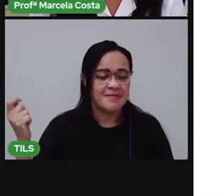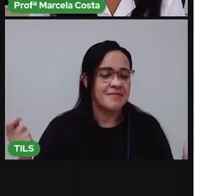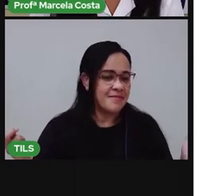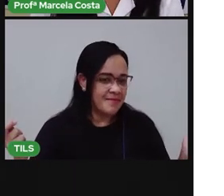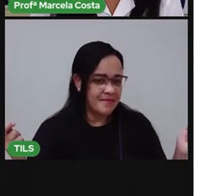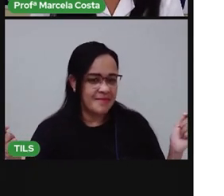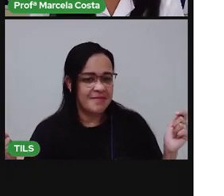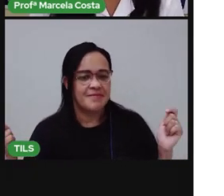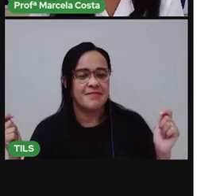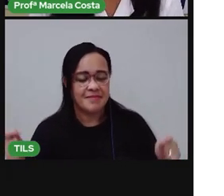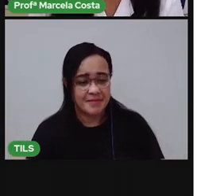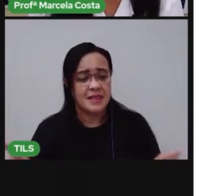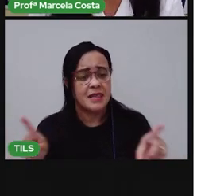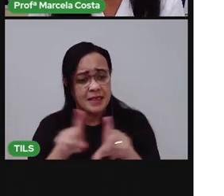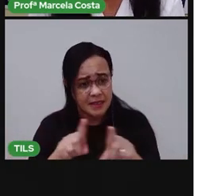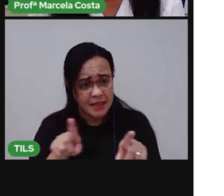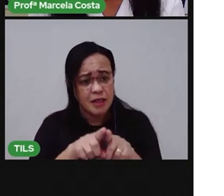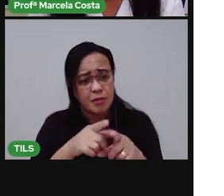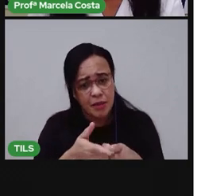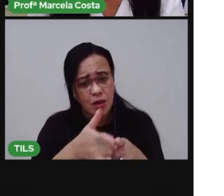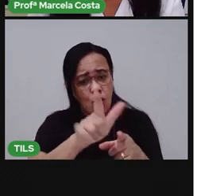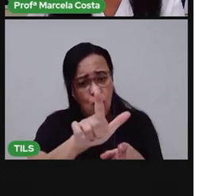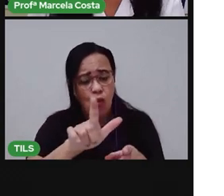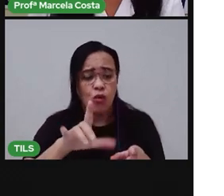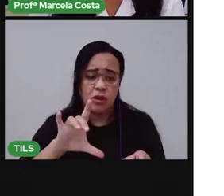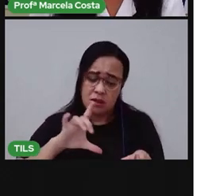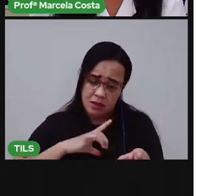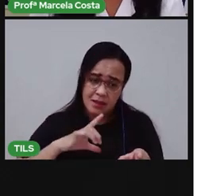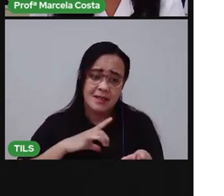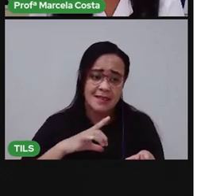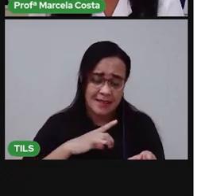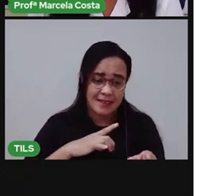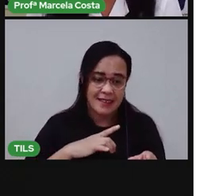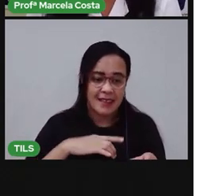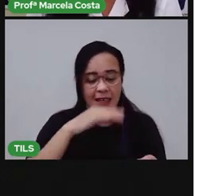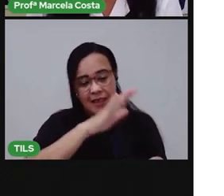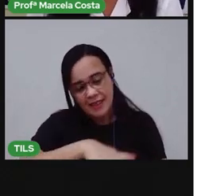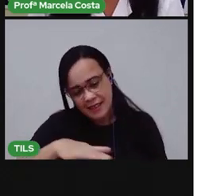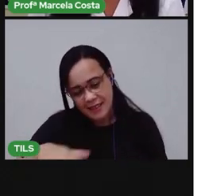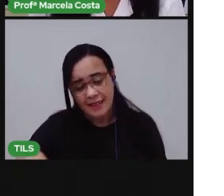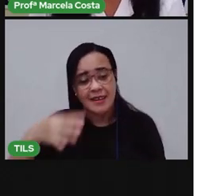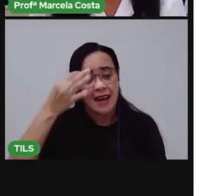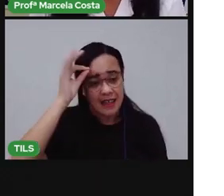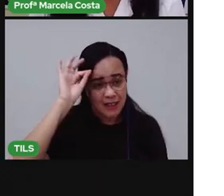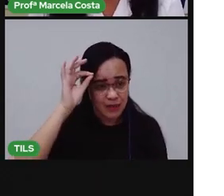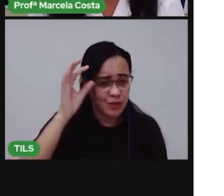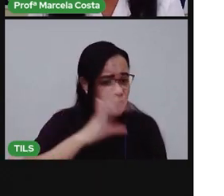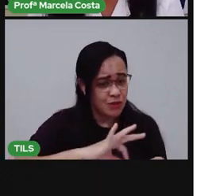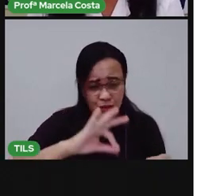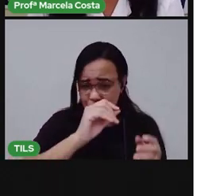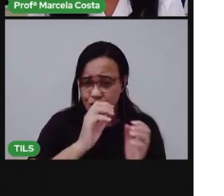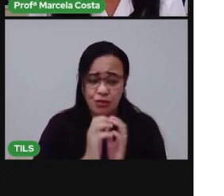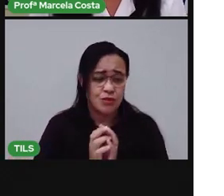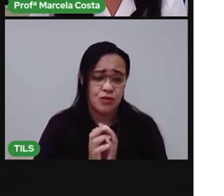Também tem outras atividades de lazer que podem ser feitas entre adultos e crianças, como ouvir